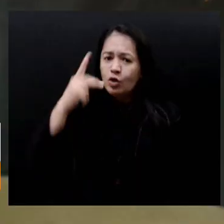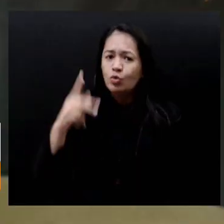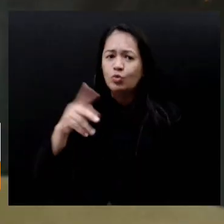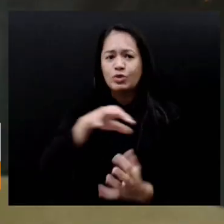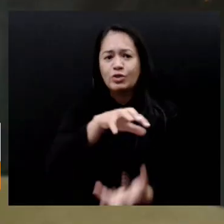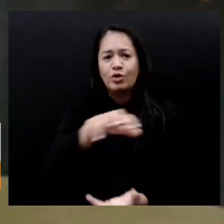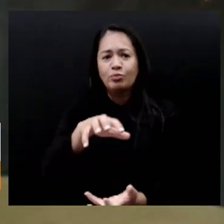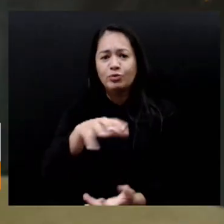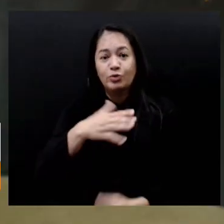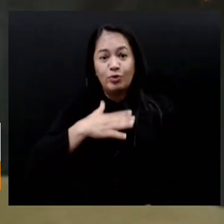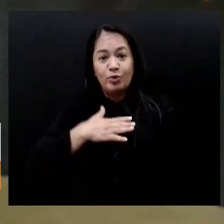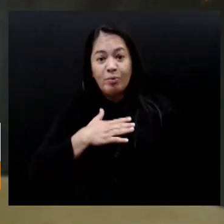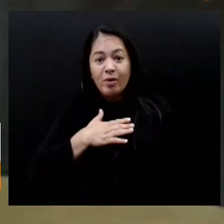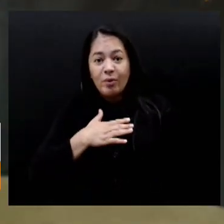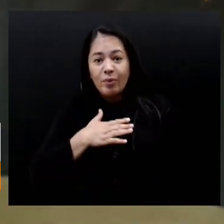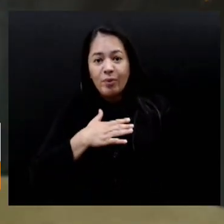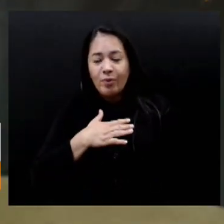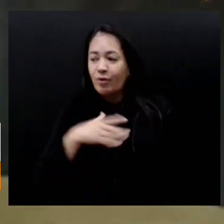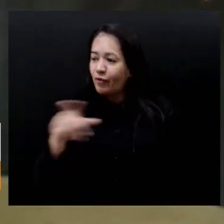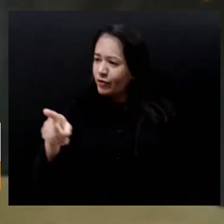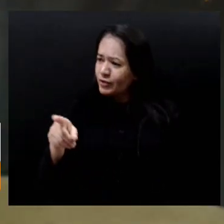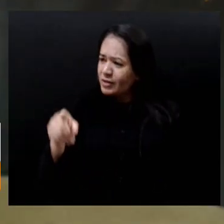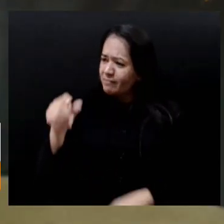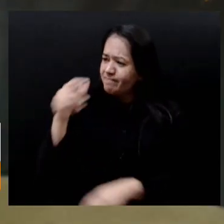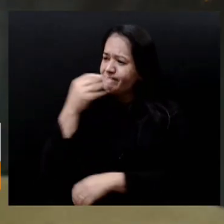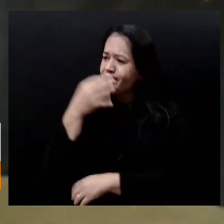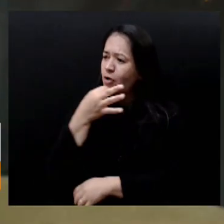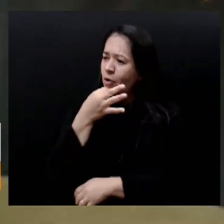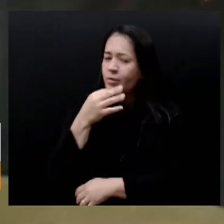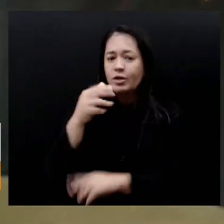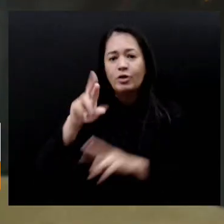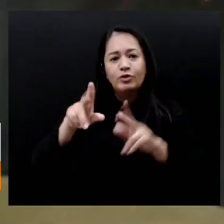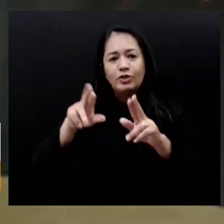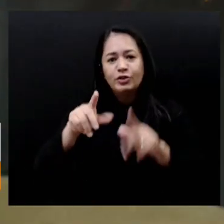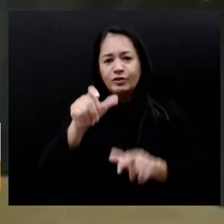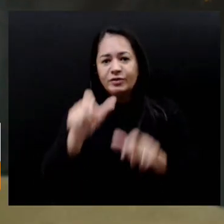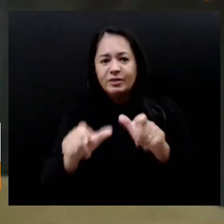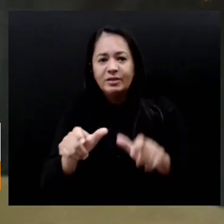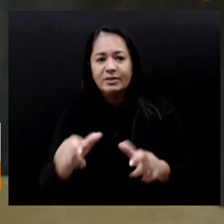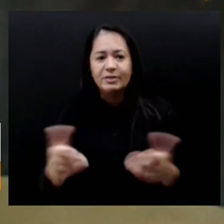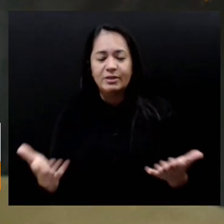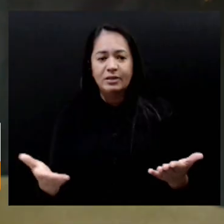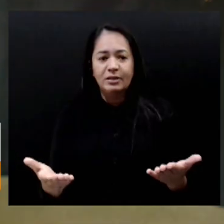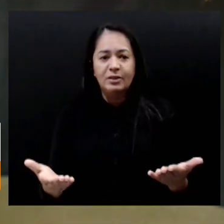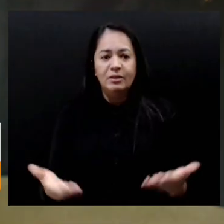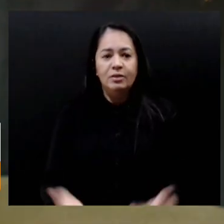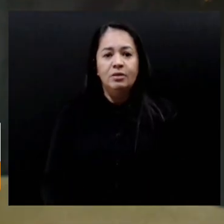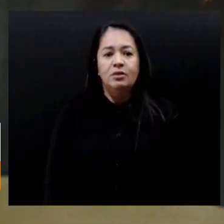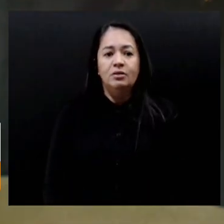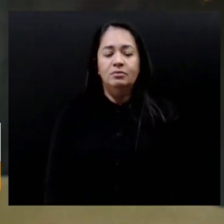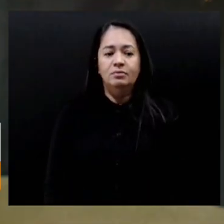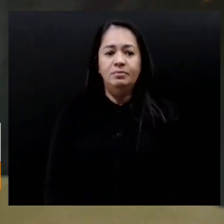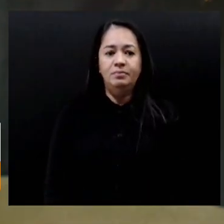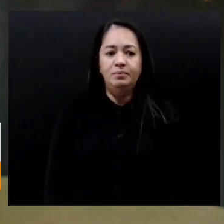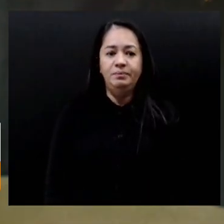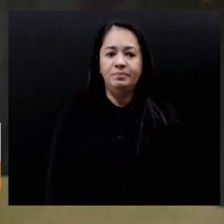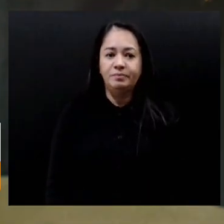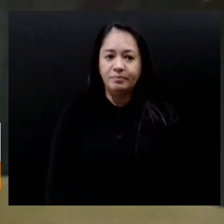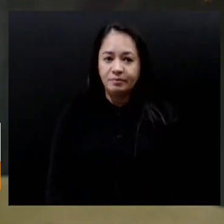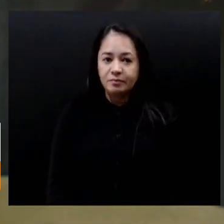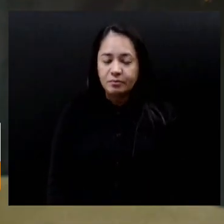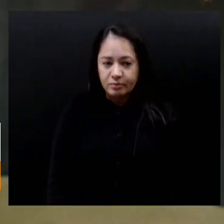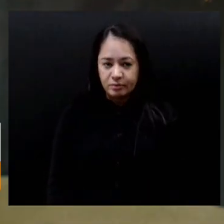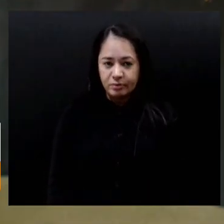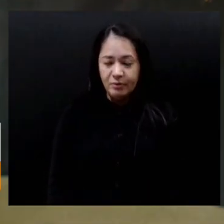senhor tem uma avaliação diferente das pessoas, igual, o senhor acabou de falar agora, né, a pessoa, não é terra